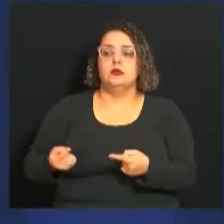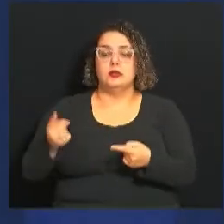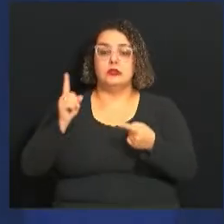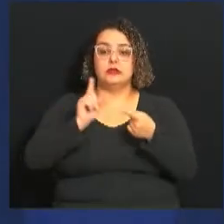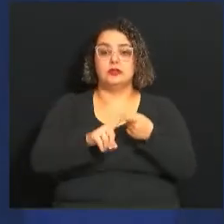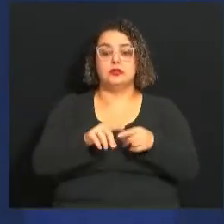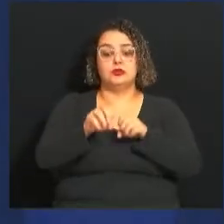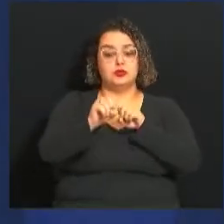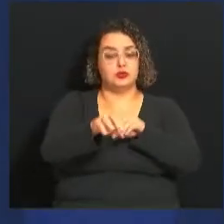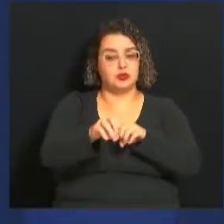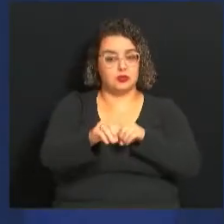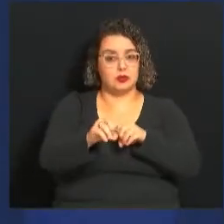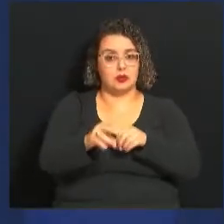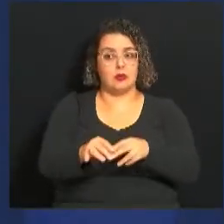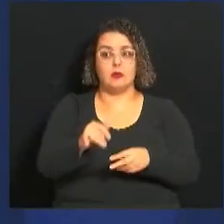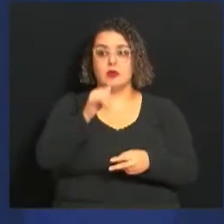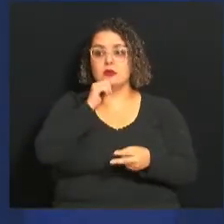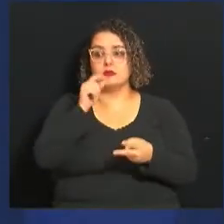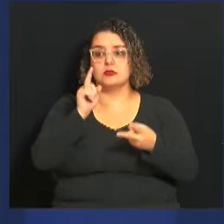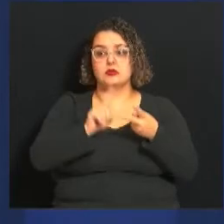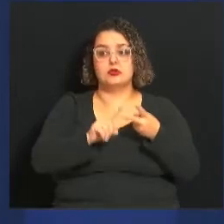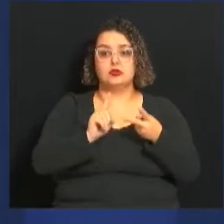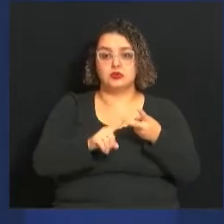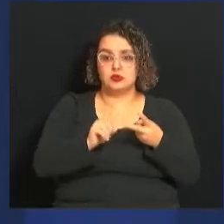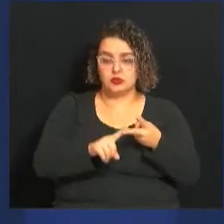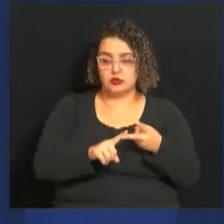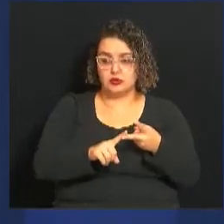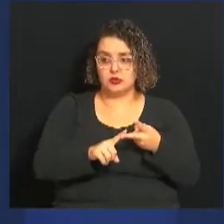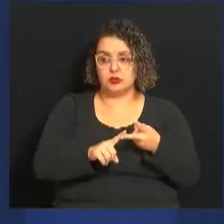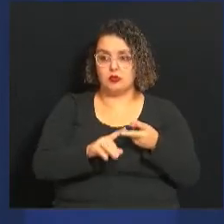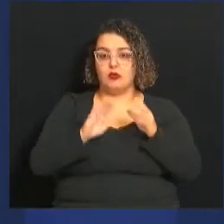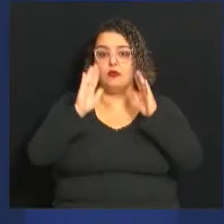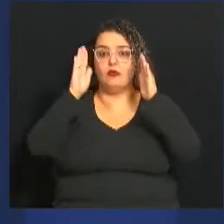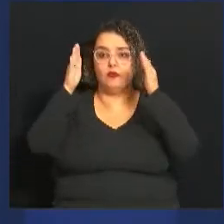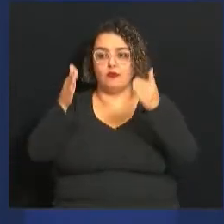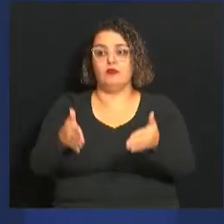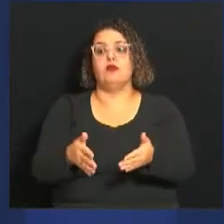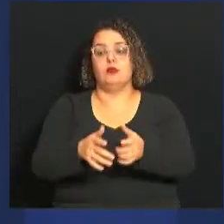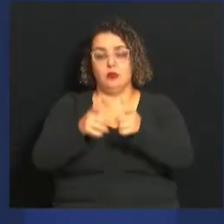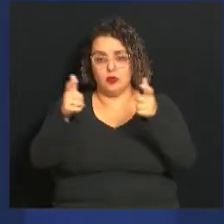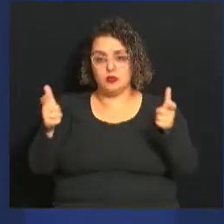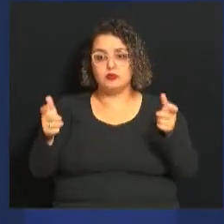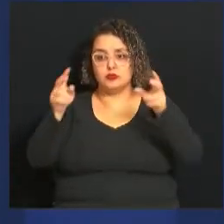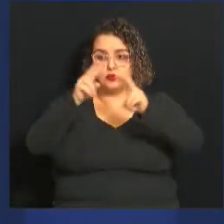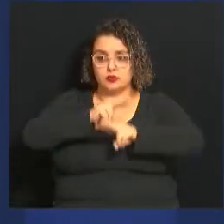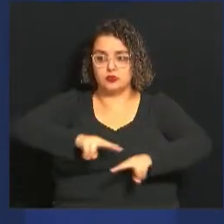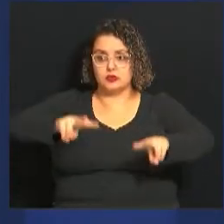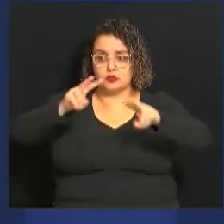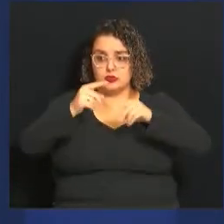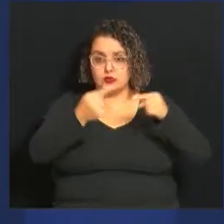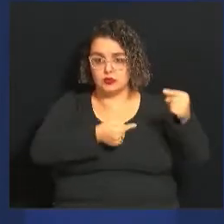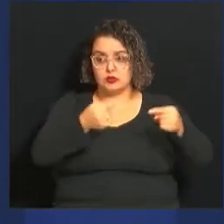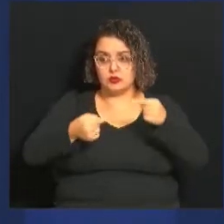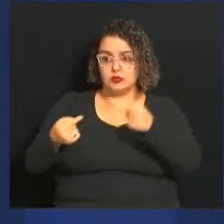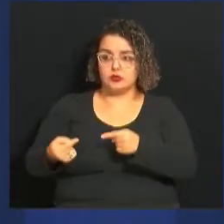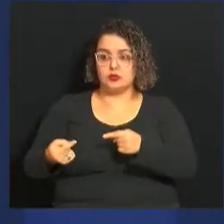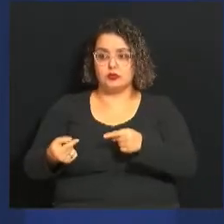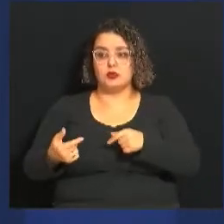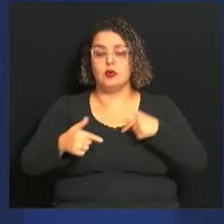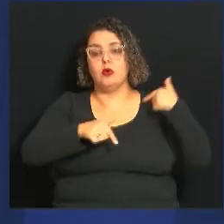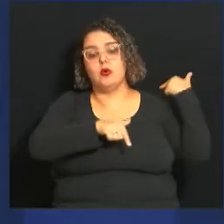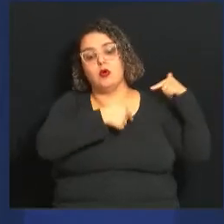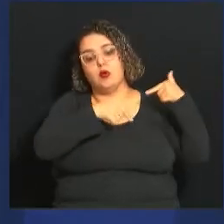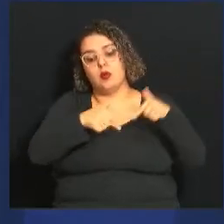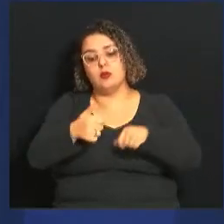educação, né, por exemplo, a gente focou bastante do ponto de vista de discutir a carreira dos